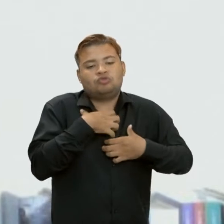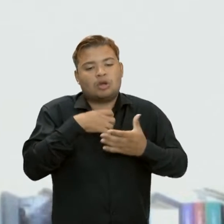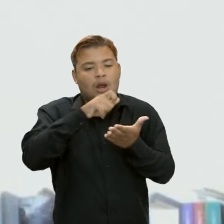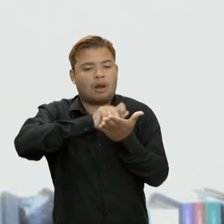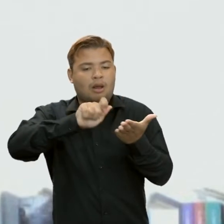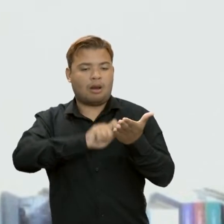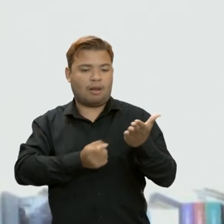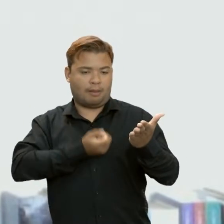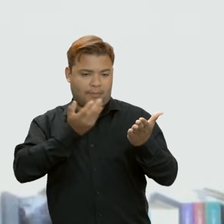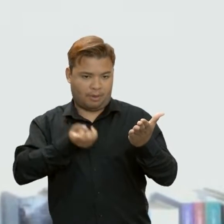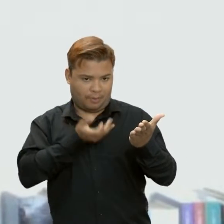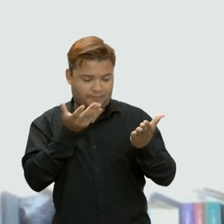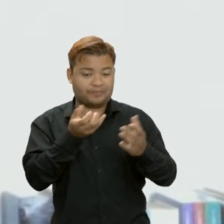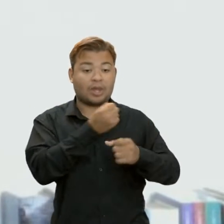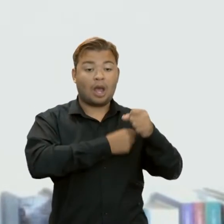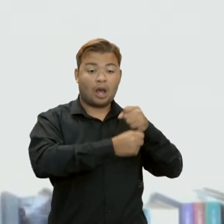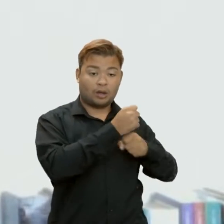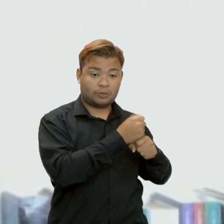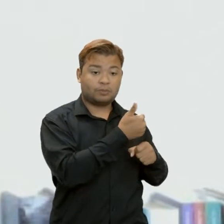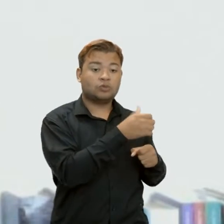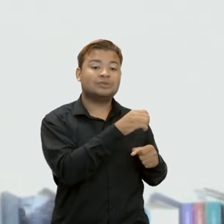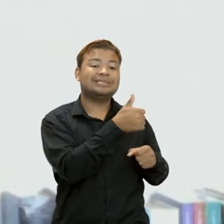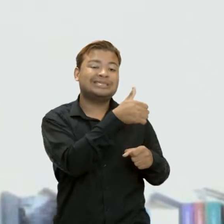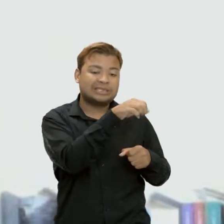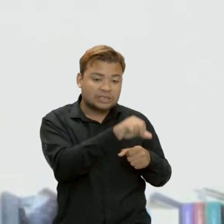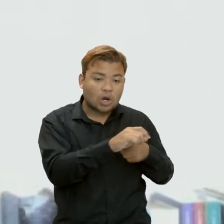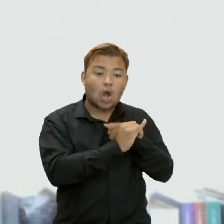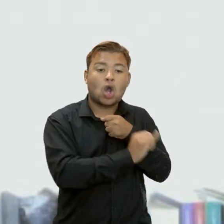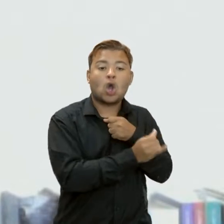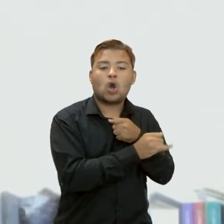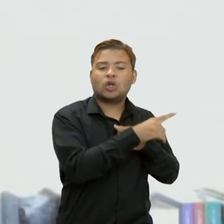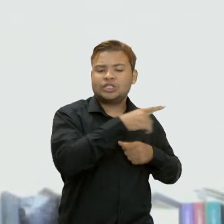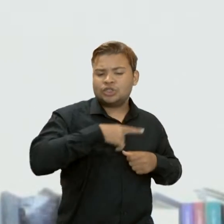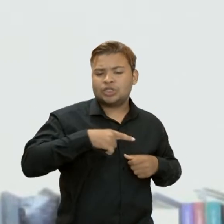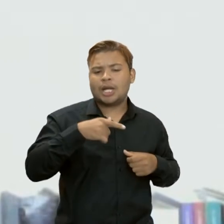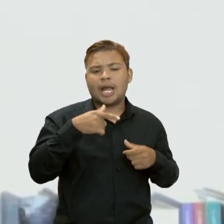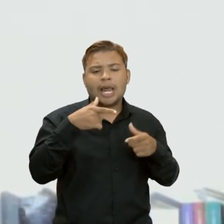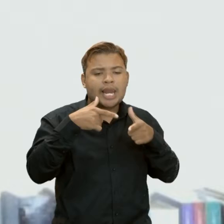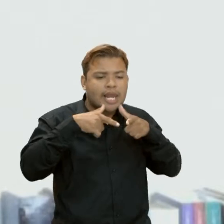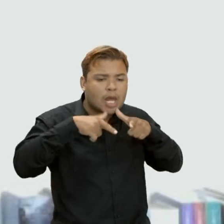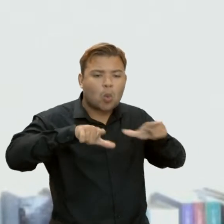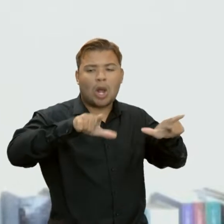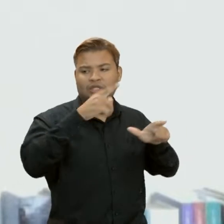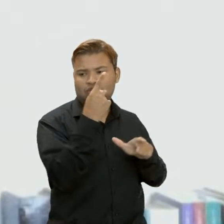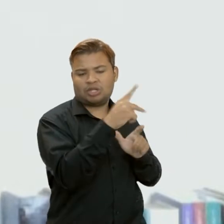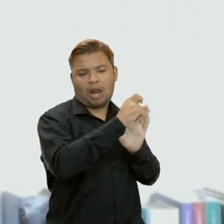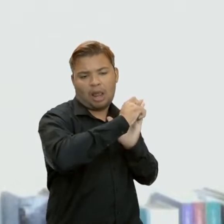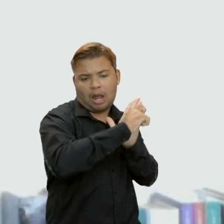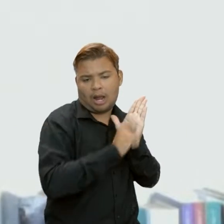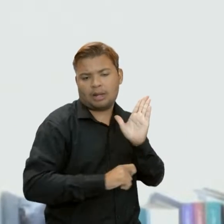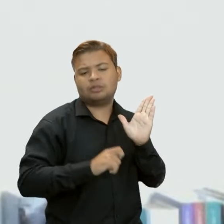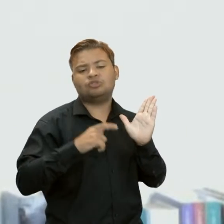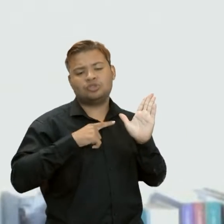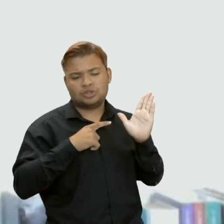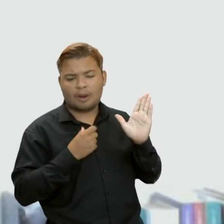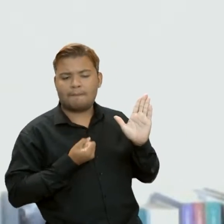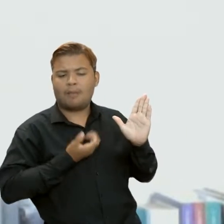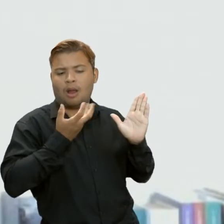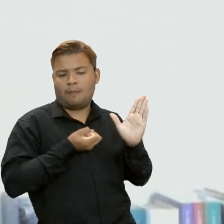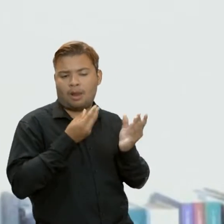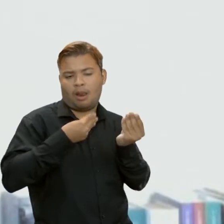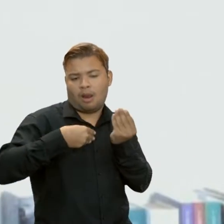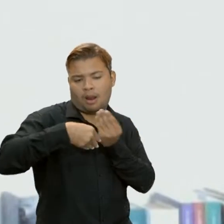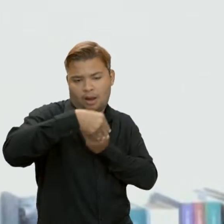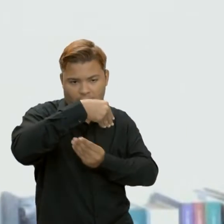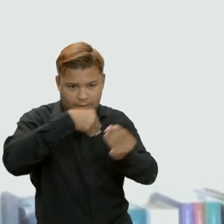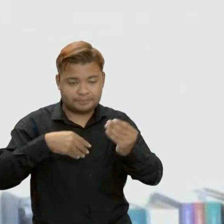Nas crônicas de 1919, ela já começa a utilizar uma linguagem mais poética. Quando, em